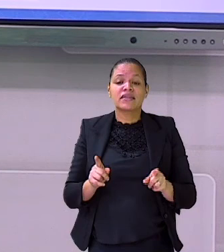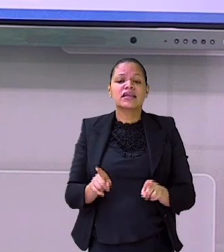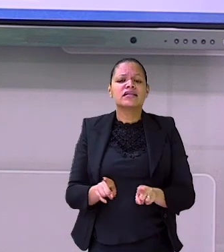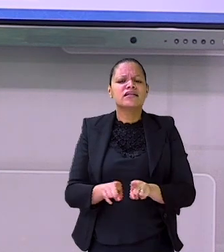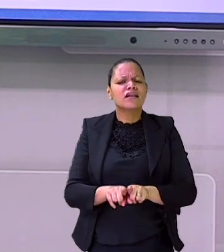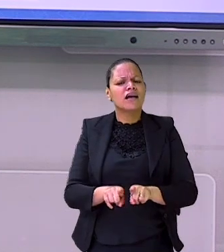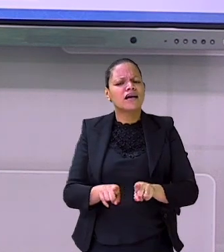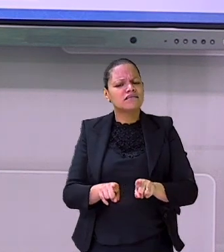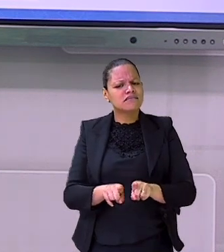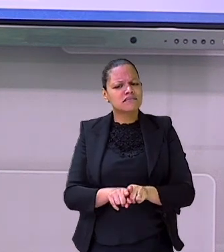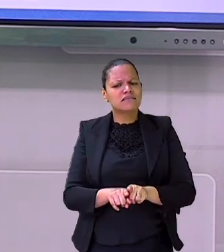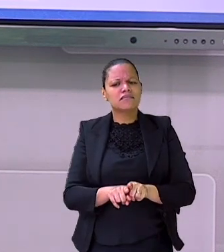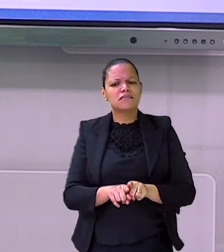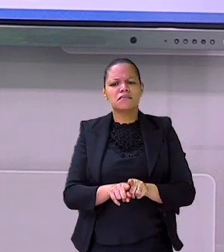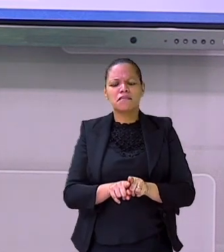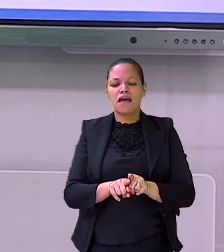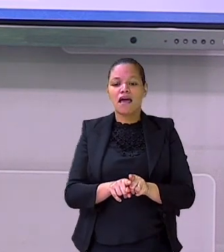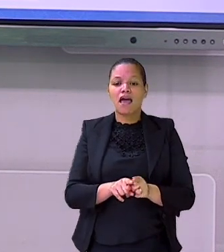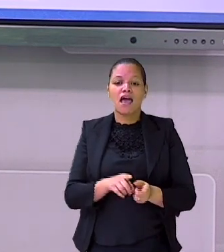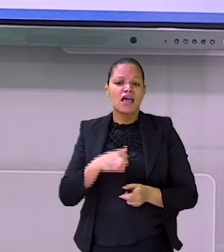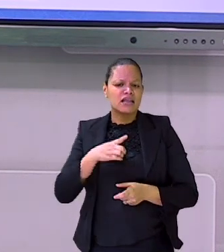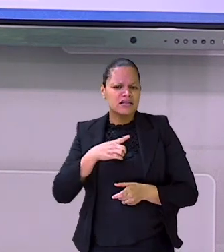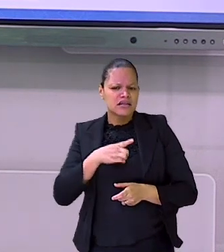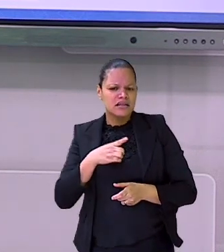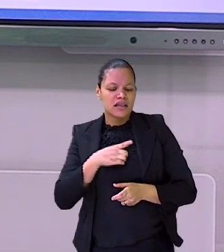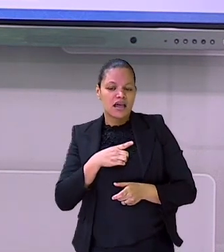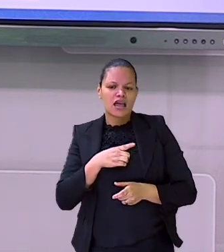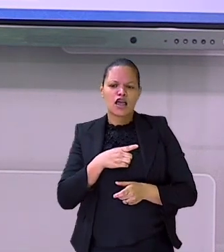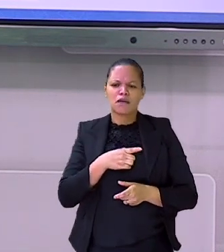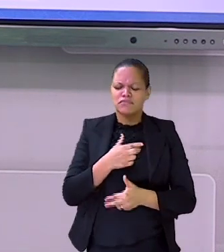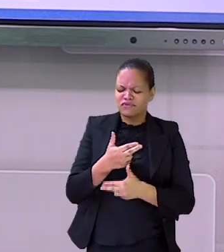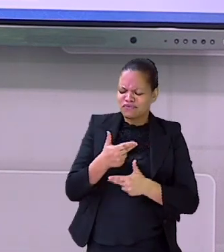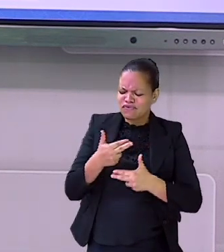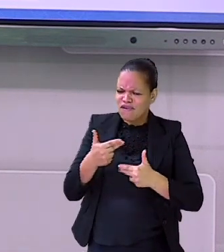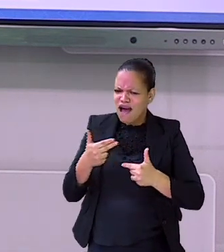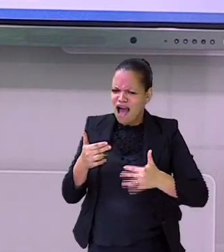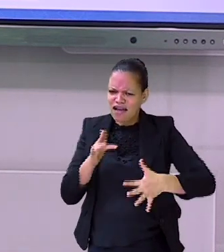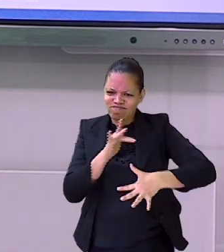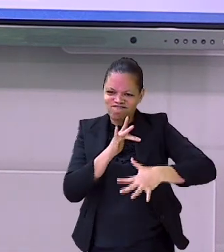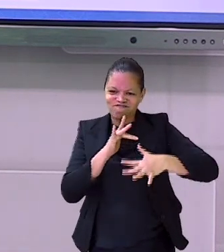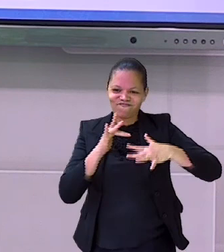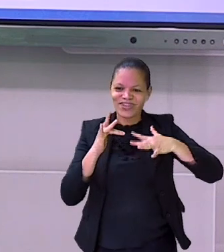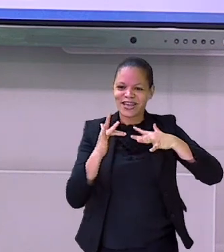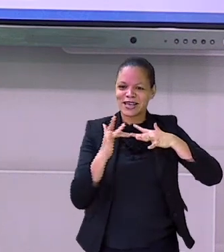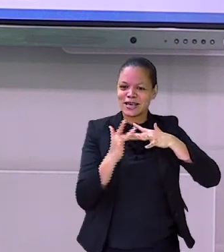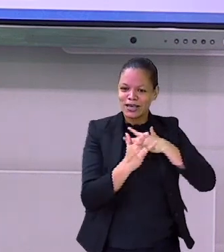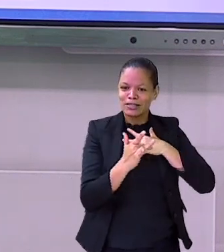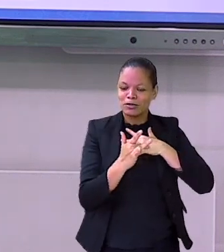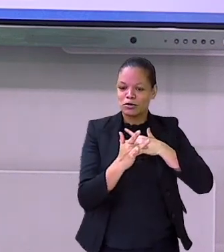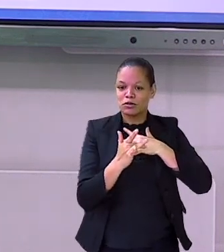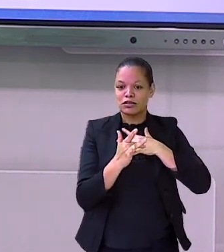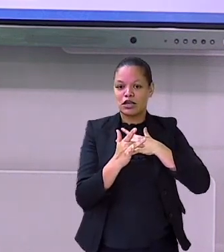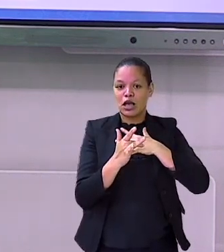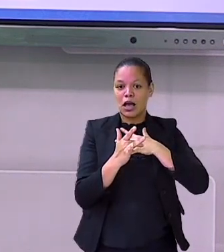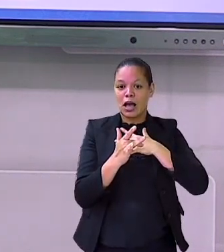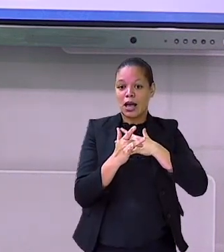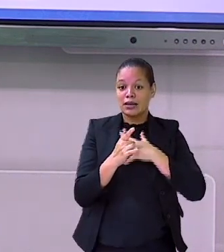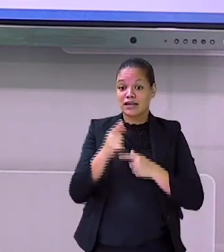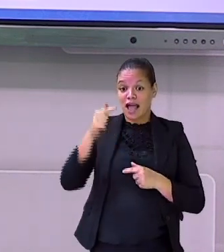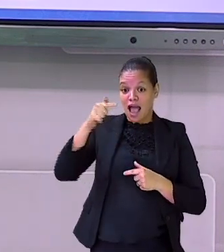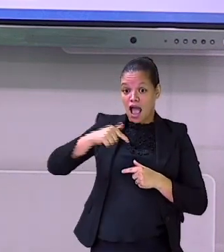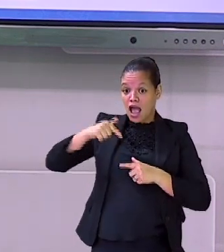para você, que é o canal do YouTube. Assim que essa aula passa aqui na TV Educação, ela vai para o